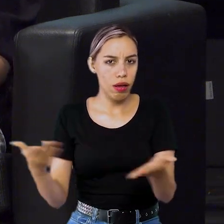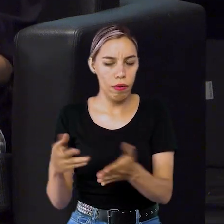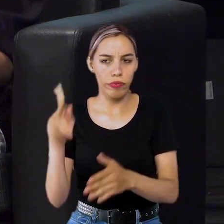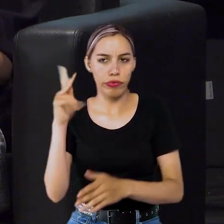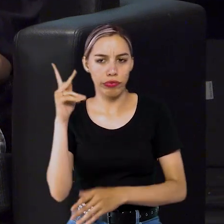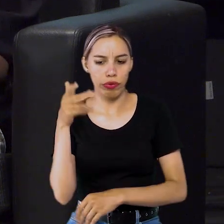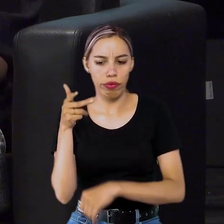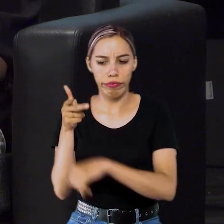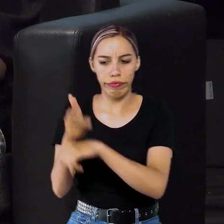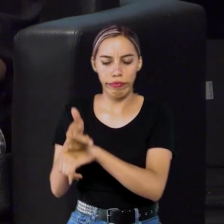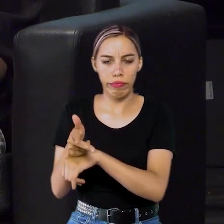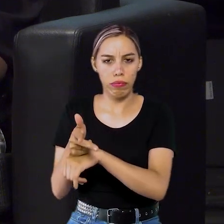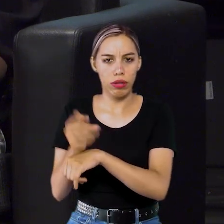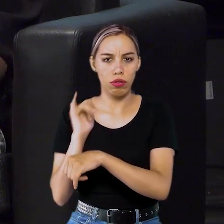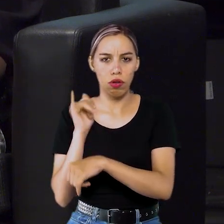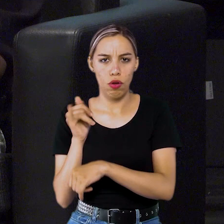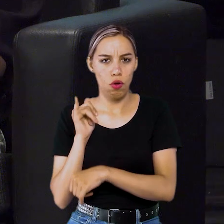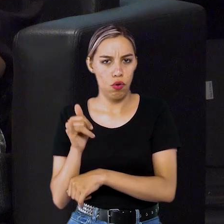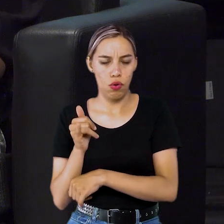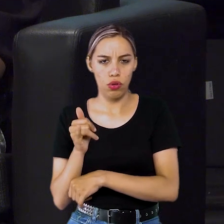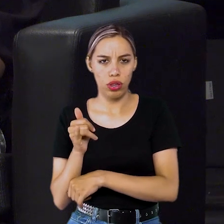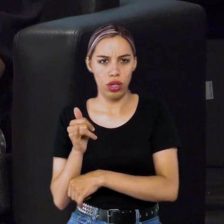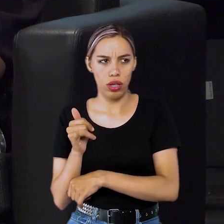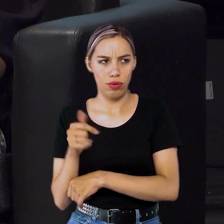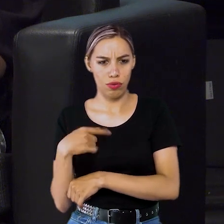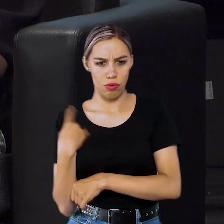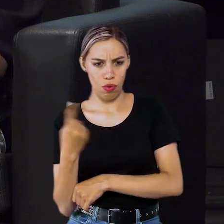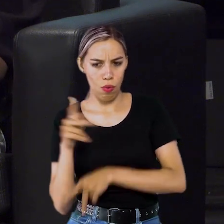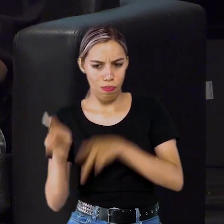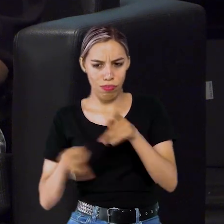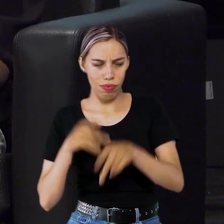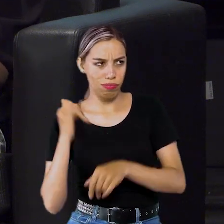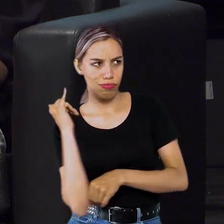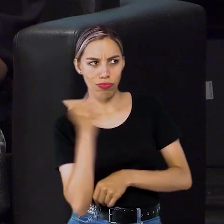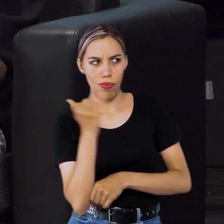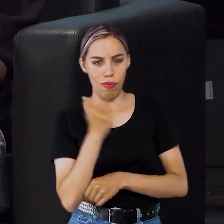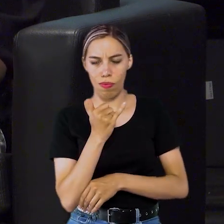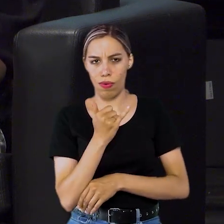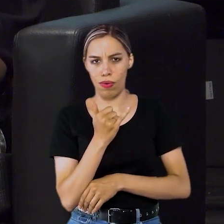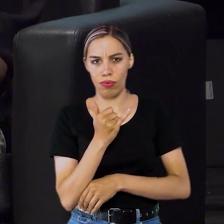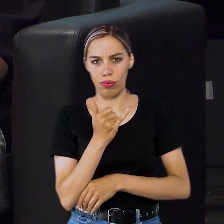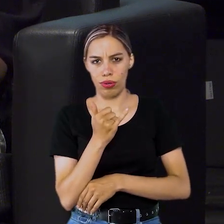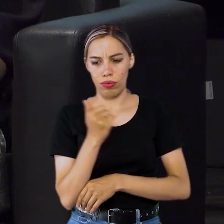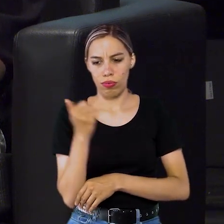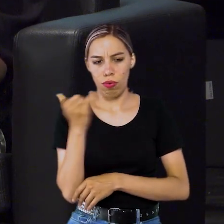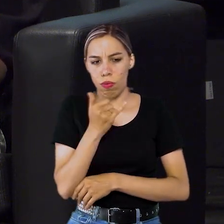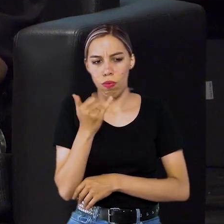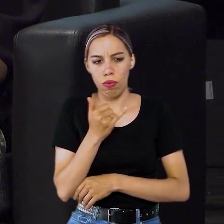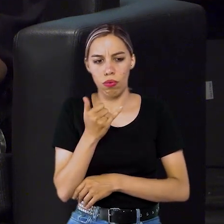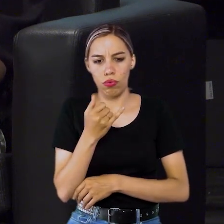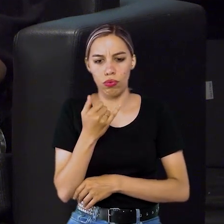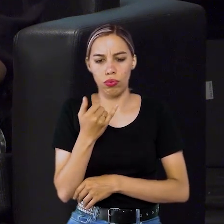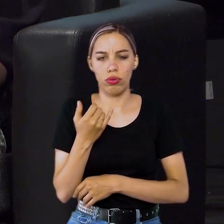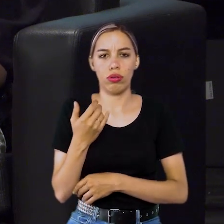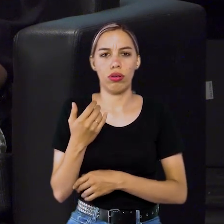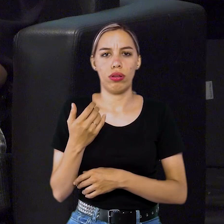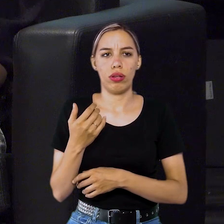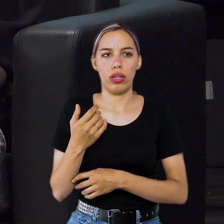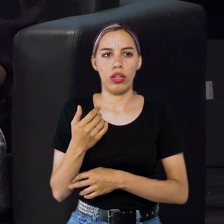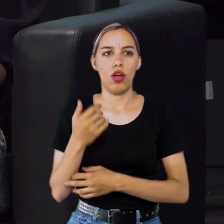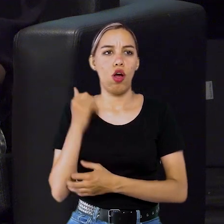outro lado, né? A gente não conta o lado da invasão do Brasil, mas a gente ainda conta o lado